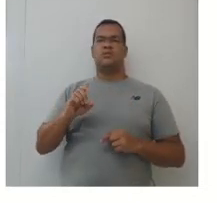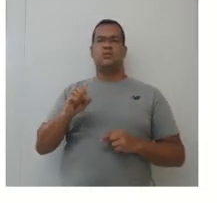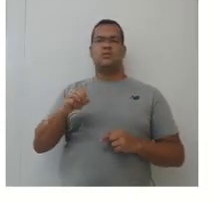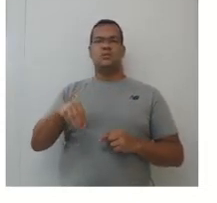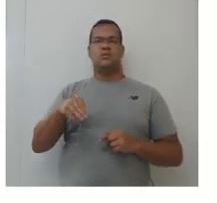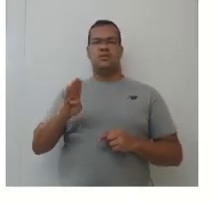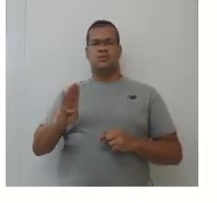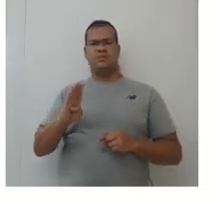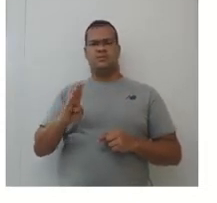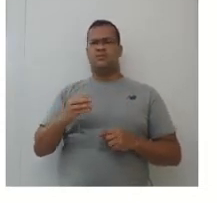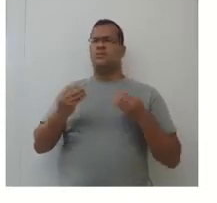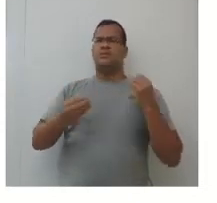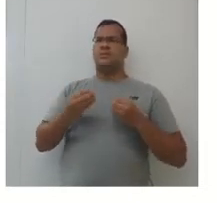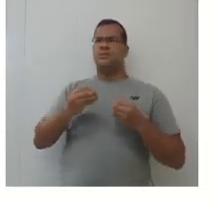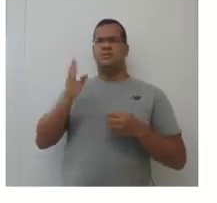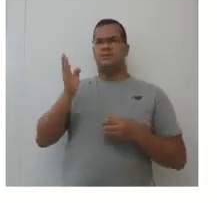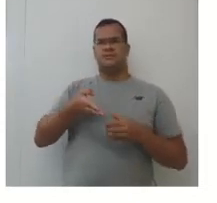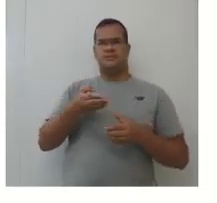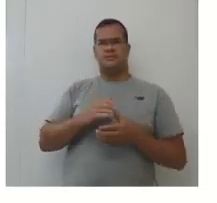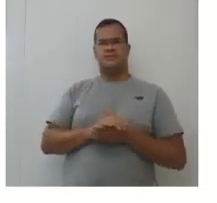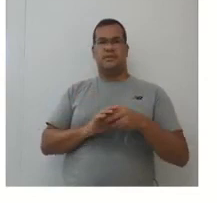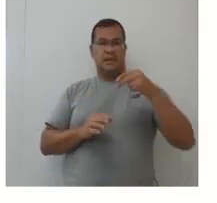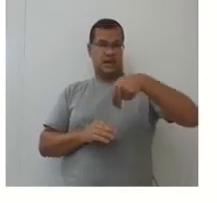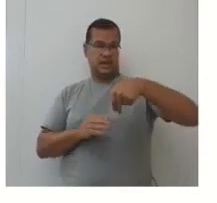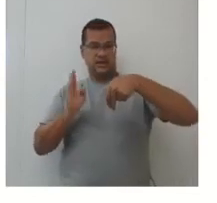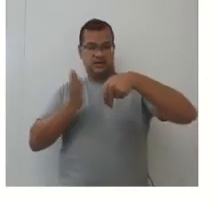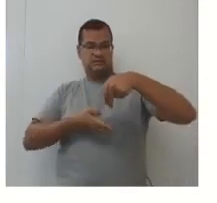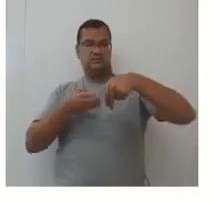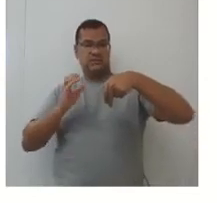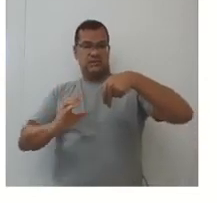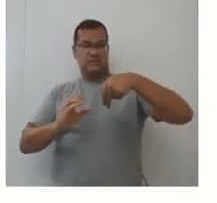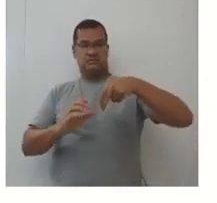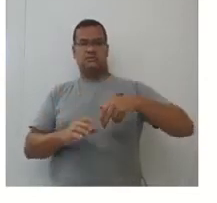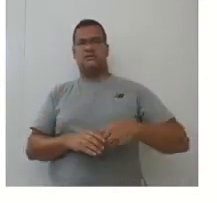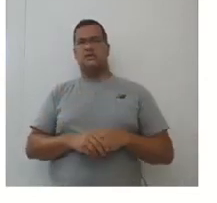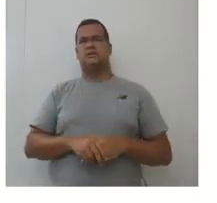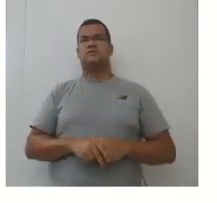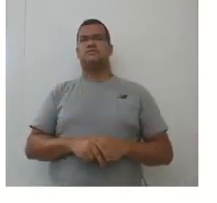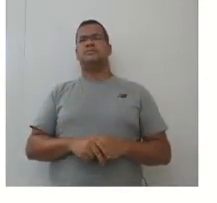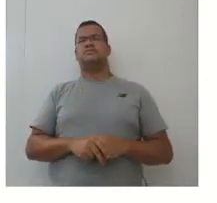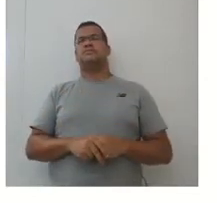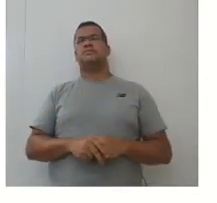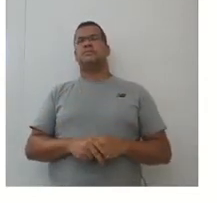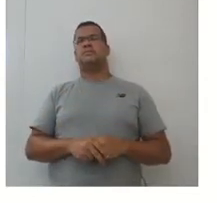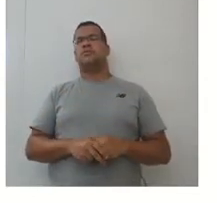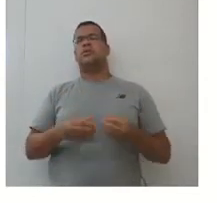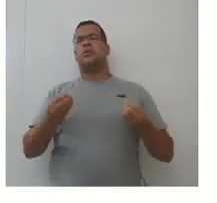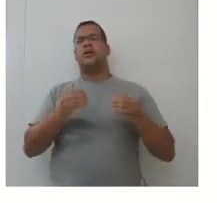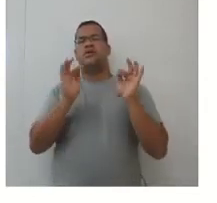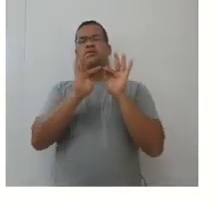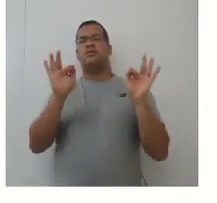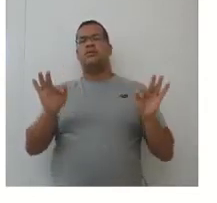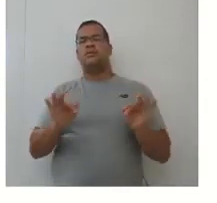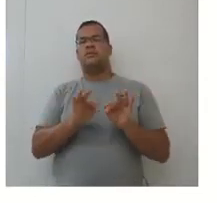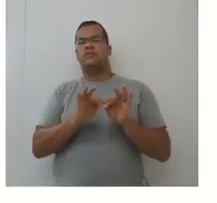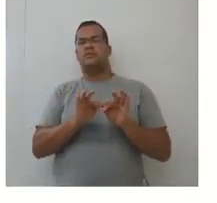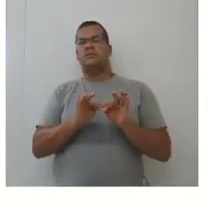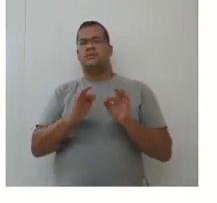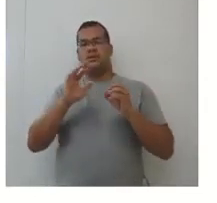C. Professor, explica melhor, por favor. Olha no quadro. Qual é a fórmula do campo